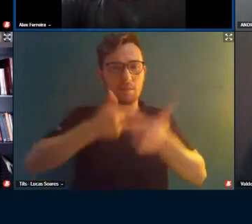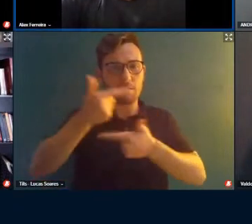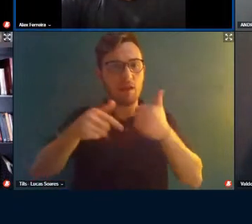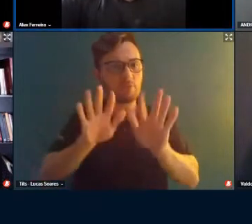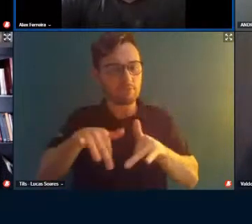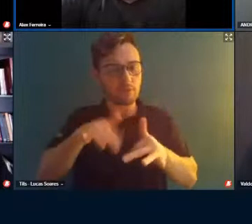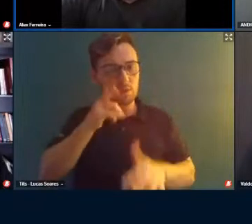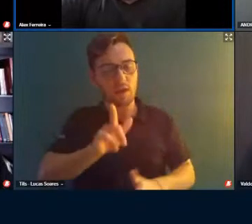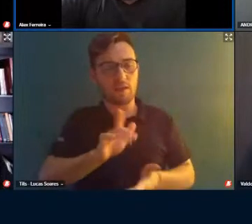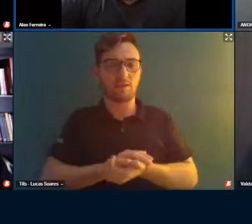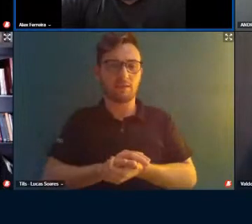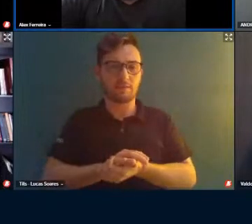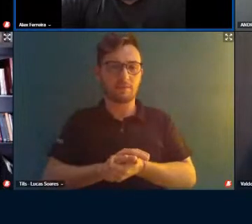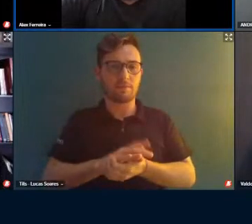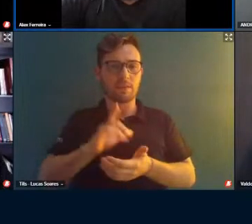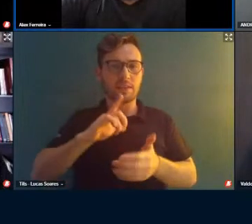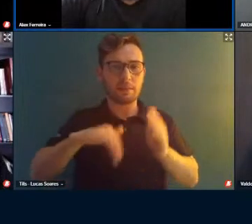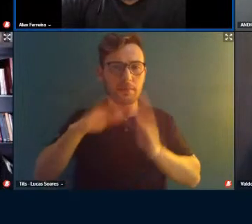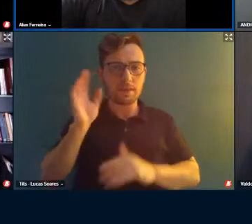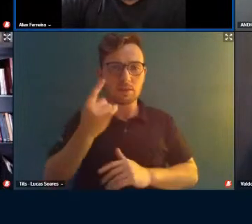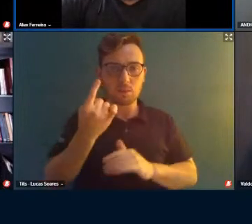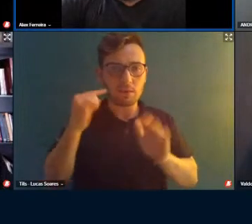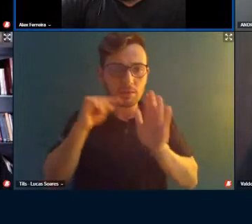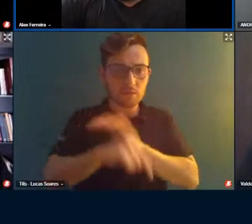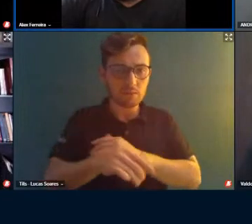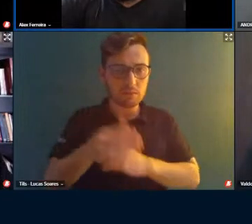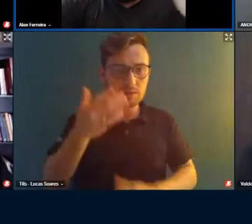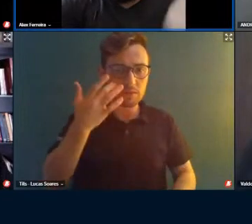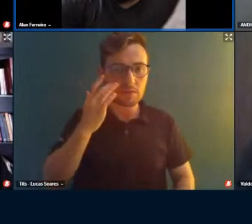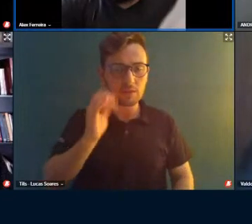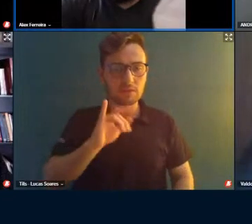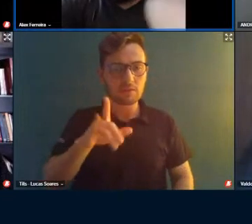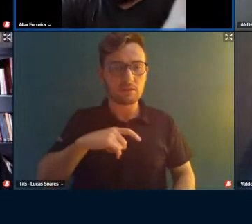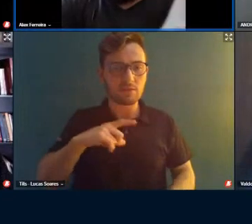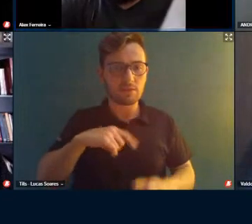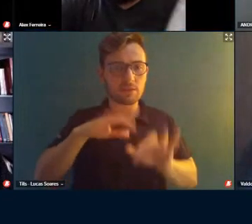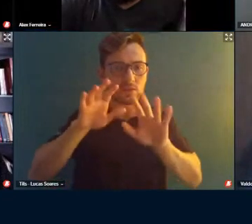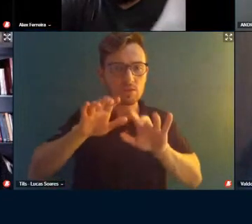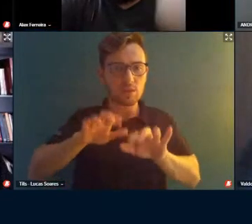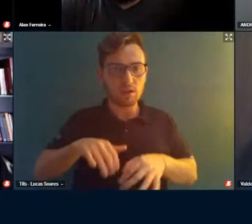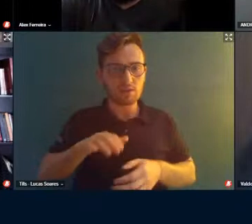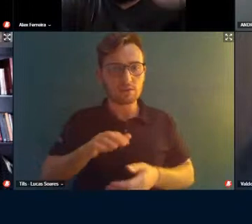É, tem mais uma pergunta, não tem? Eu não identifiquei ela, não sei se ele fez no chat. É,